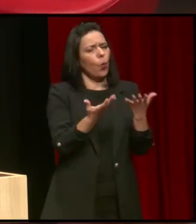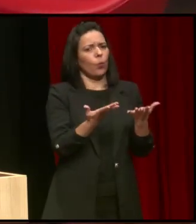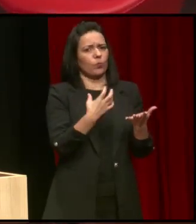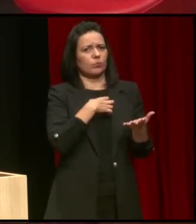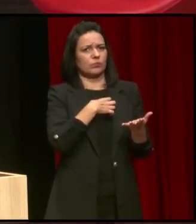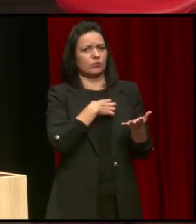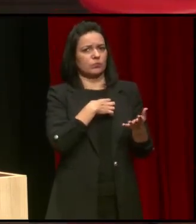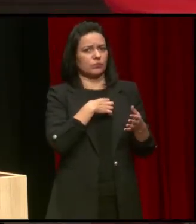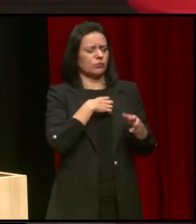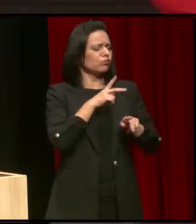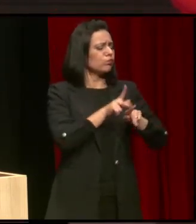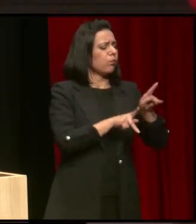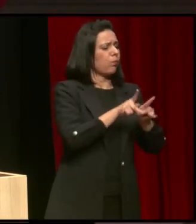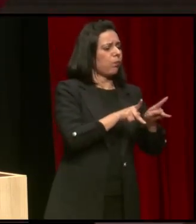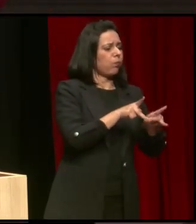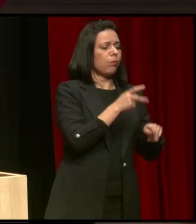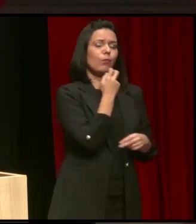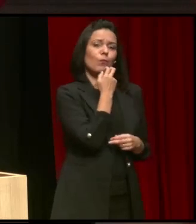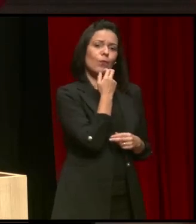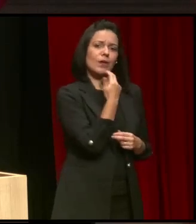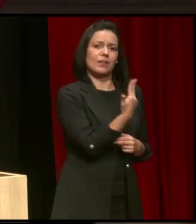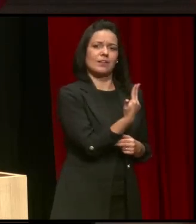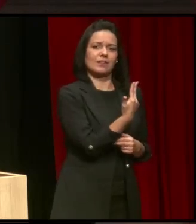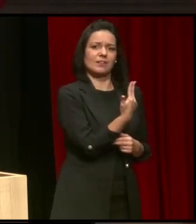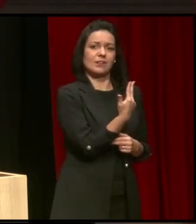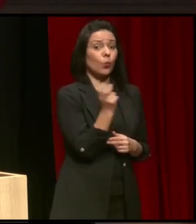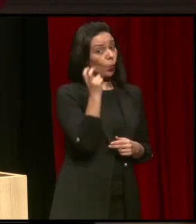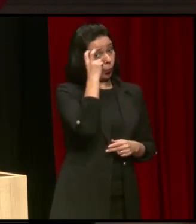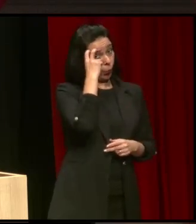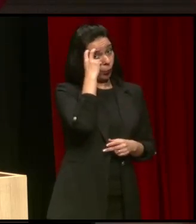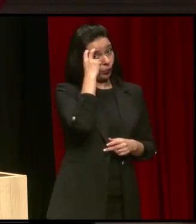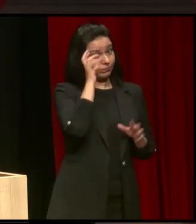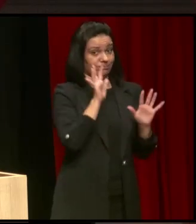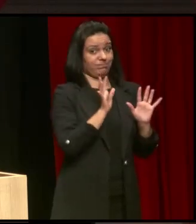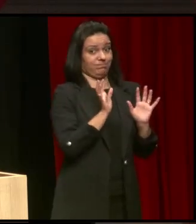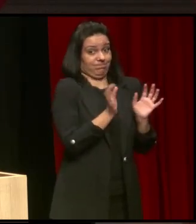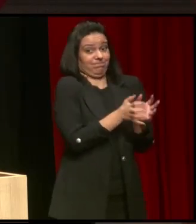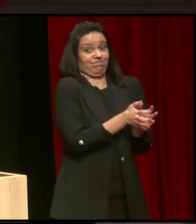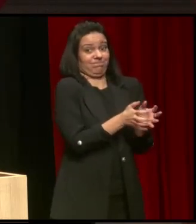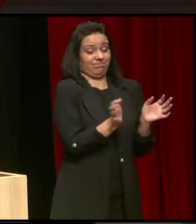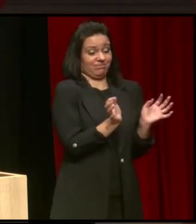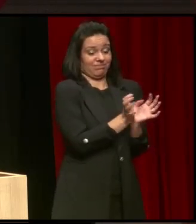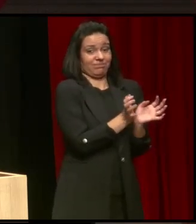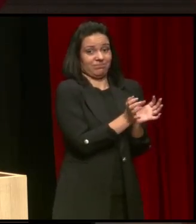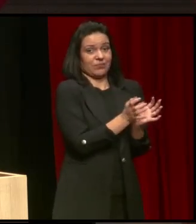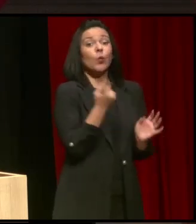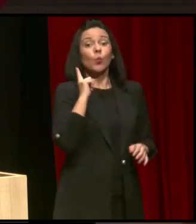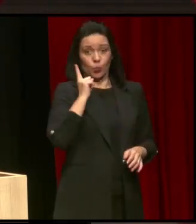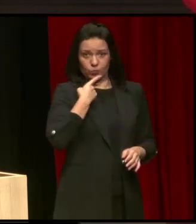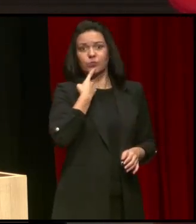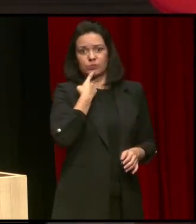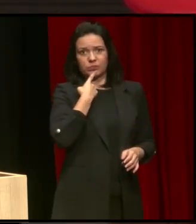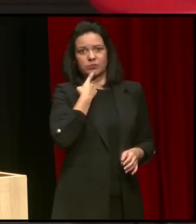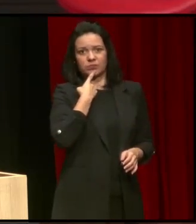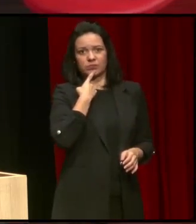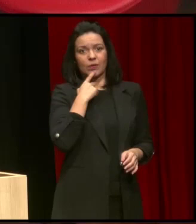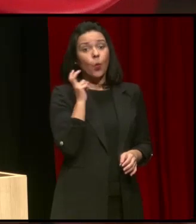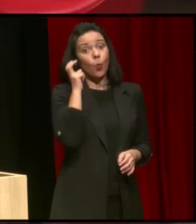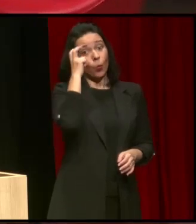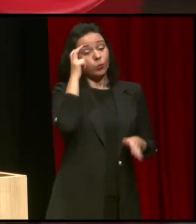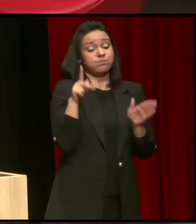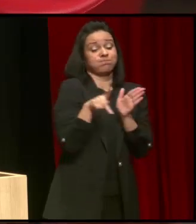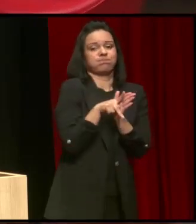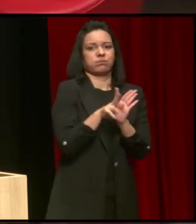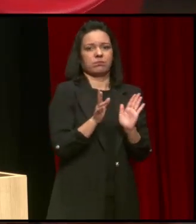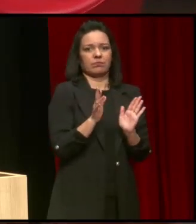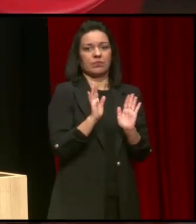falam línguas, mas povos que têm o quê? Que têm cultura. Certo? O surdo tem cultura. Ele nasceu